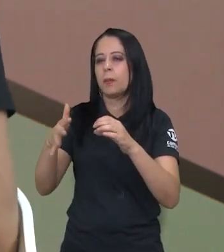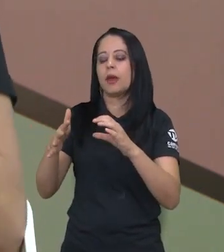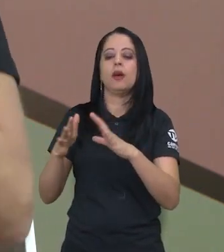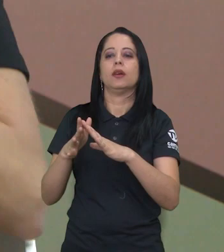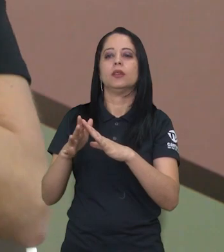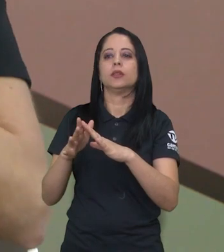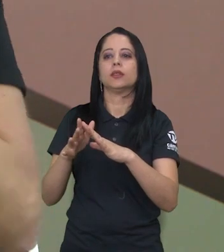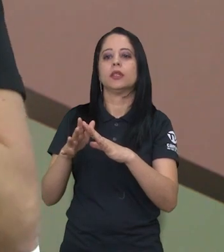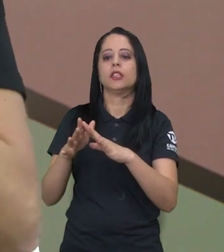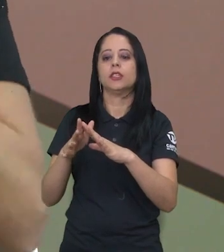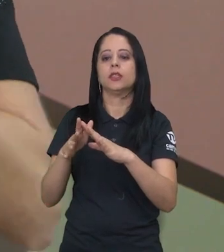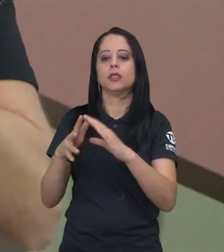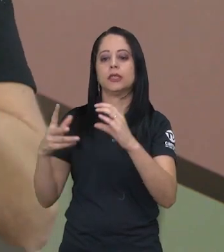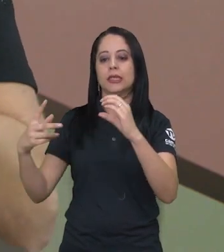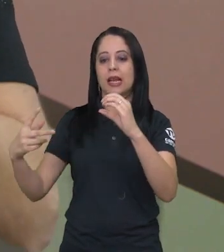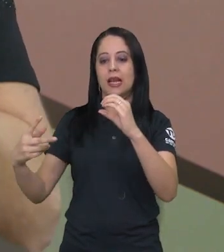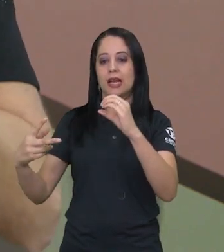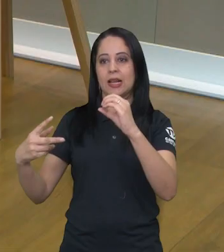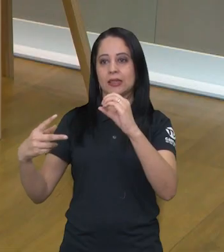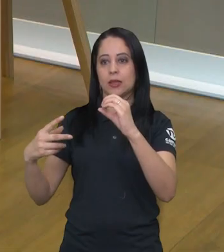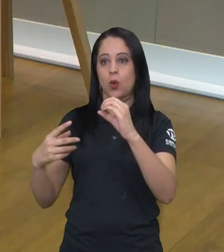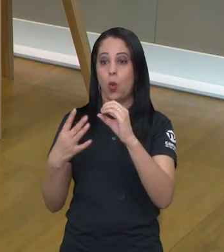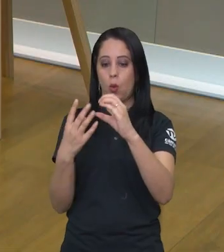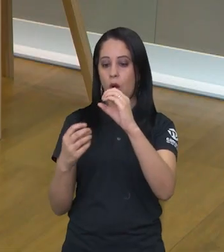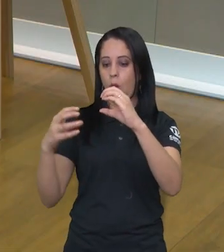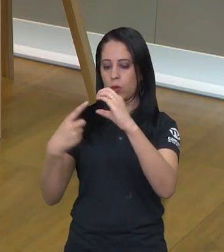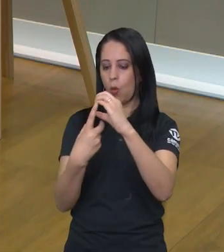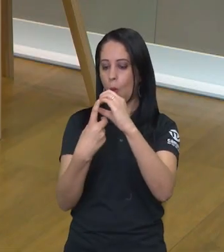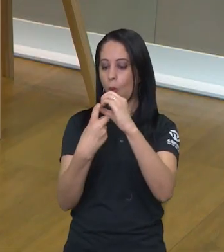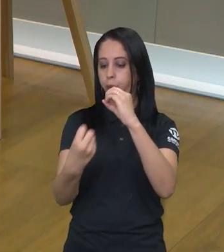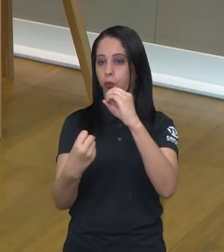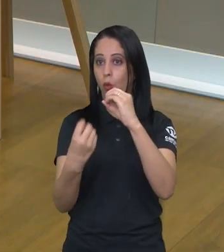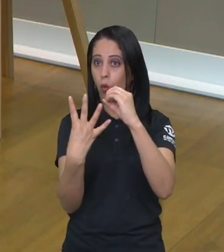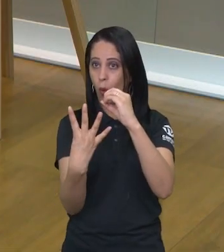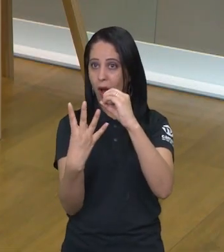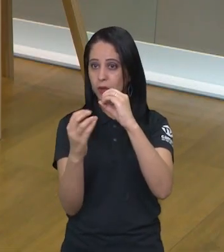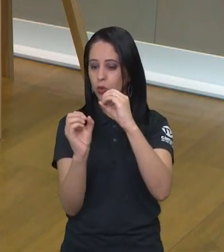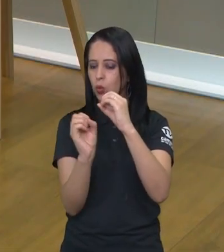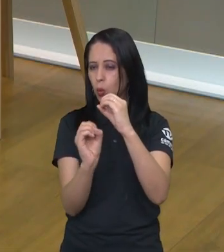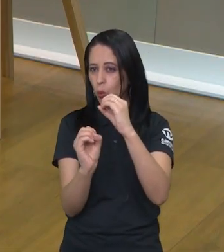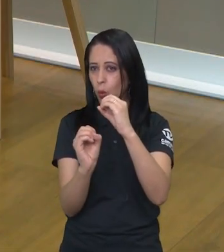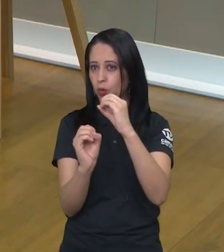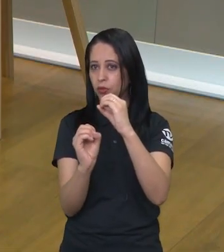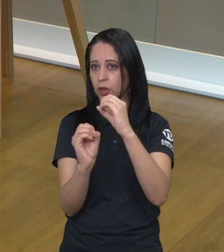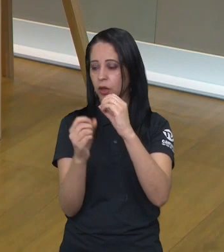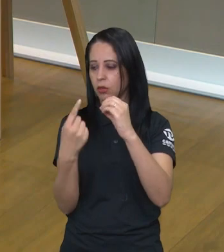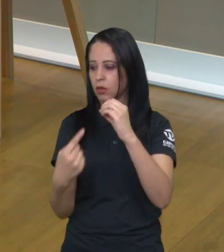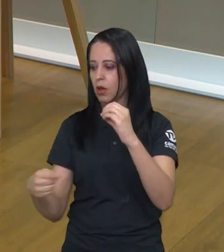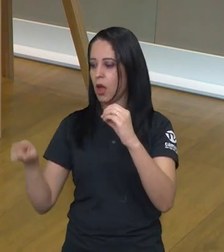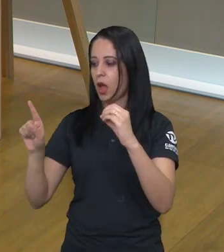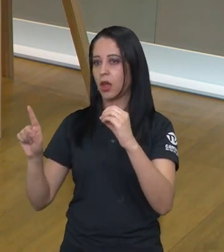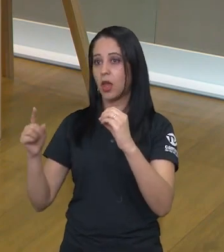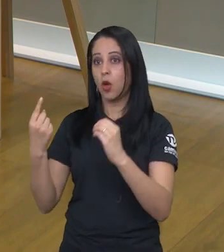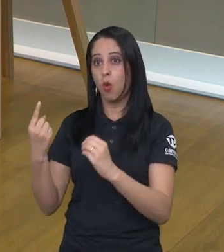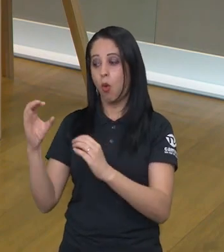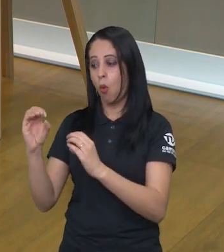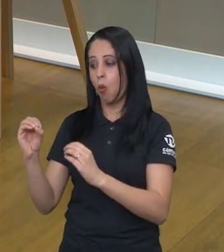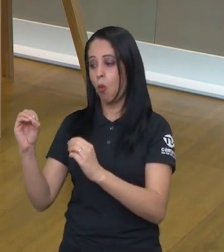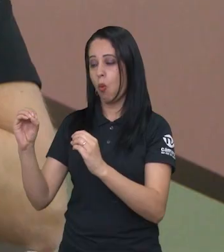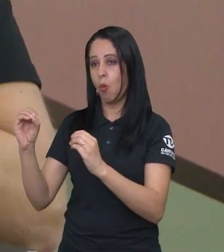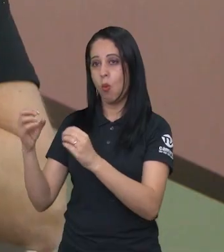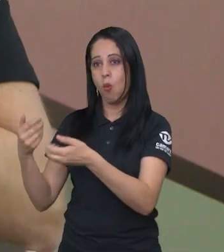fácil que a gente faz é o seguinte, a cada 4 óvulos, você vai formar um embrião bom para